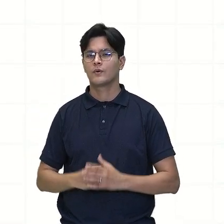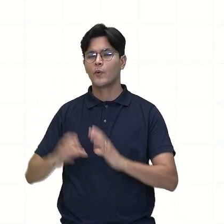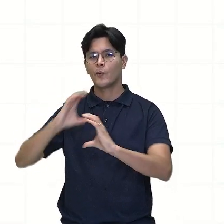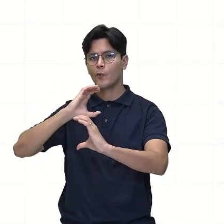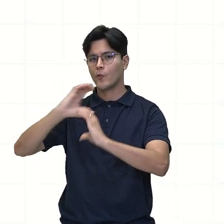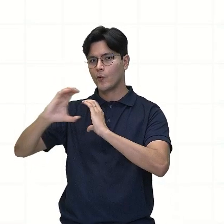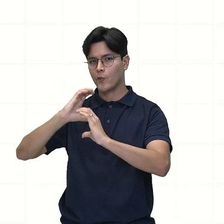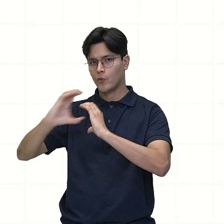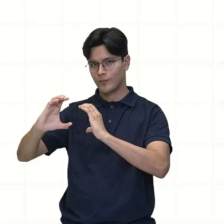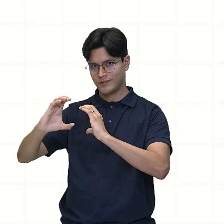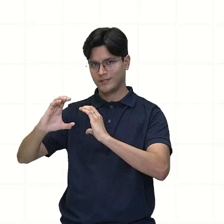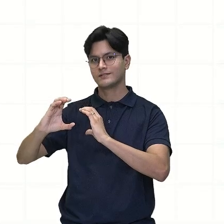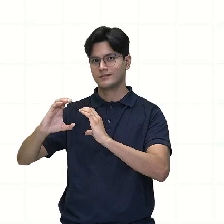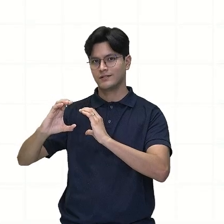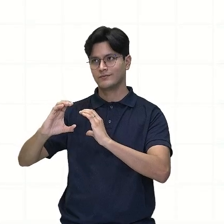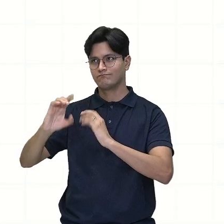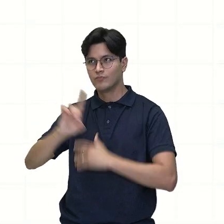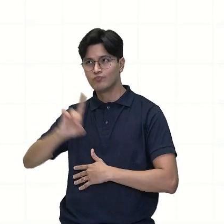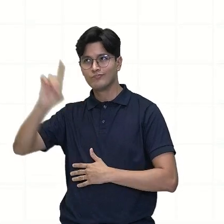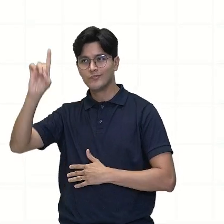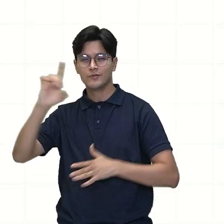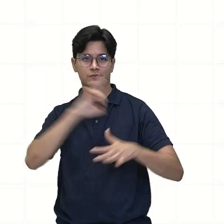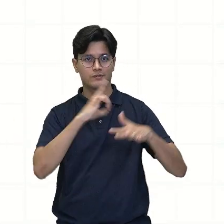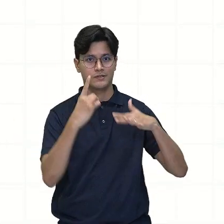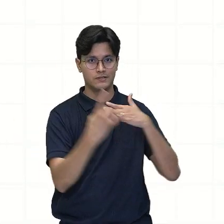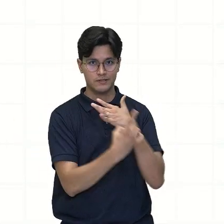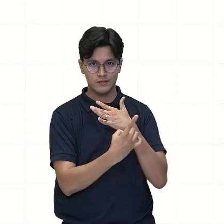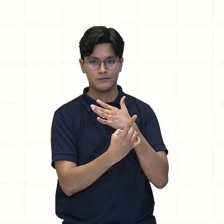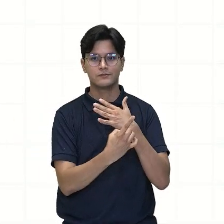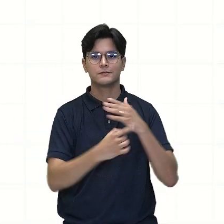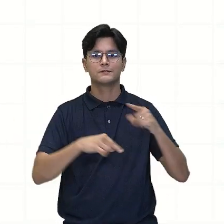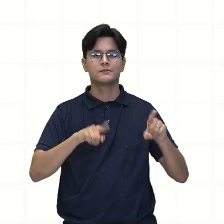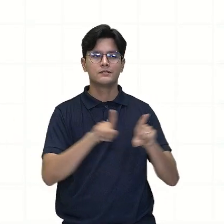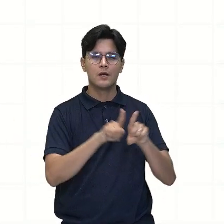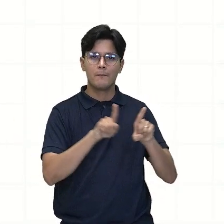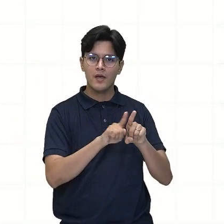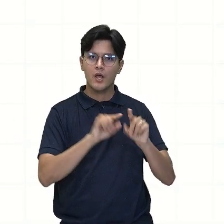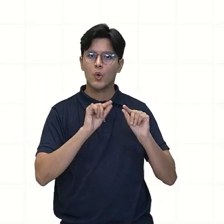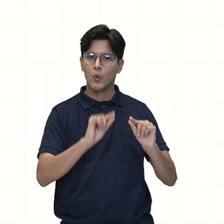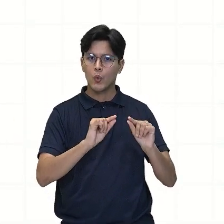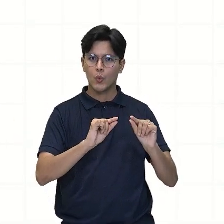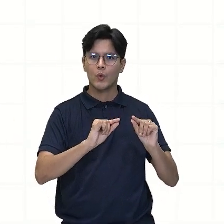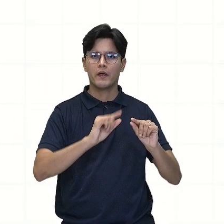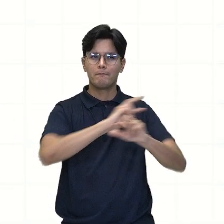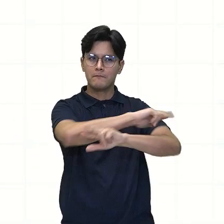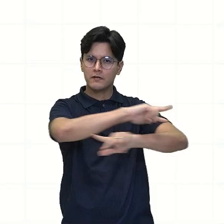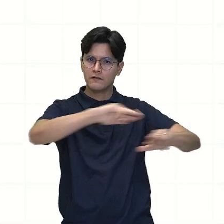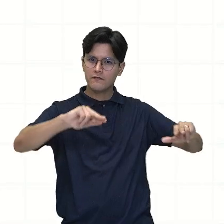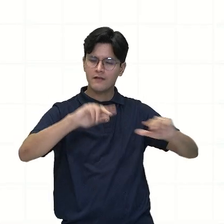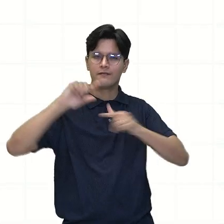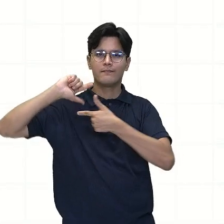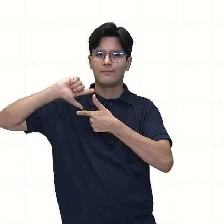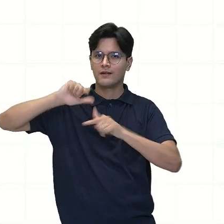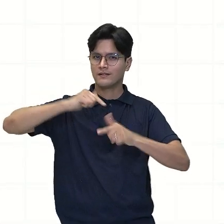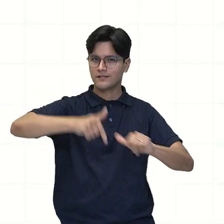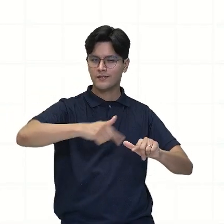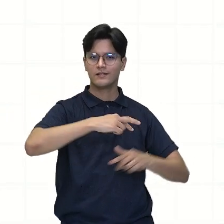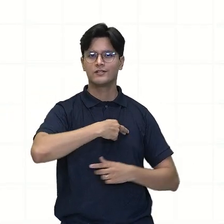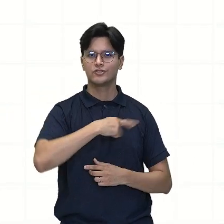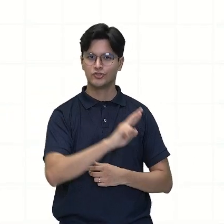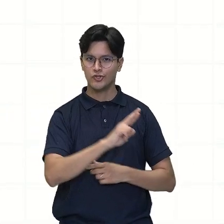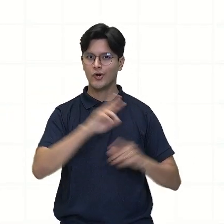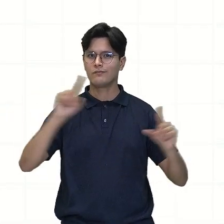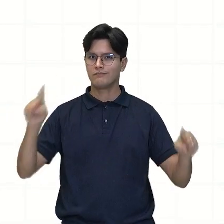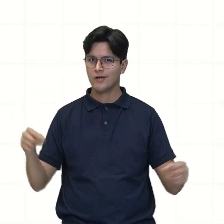comunicação entre as divindades, pensar essa relação com as diversas tradições religiosas